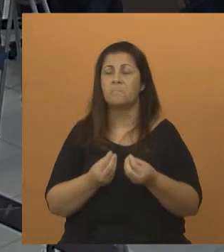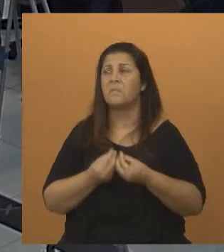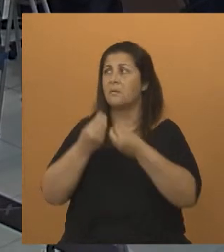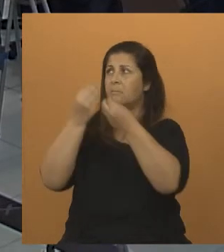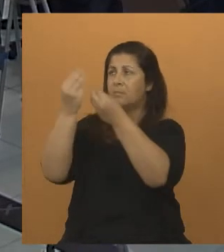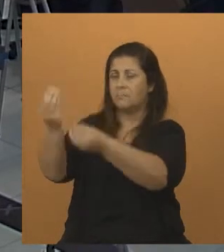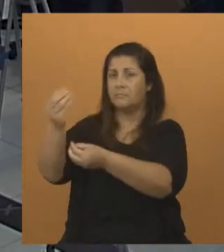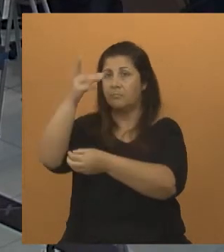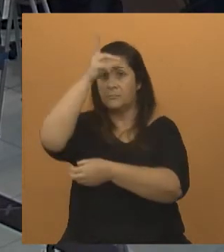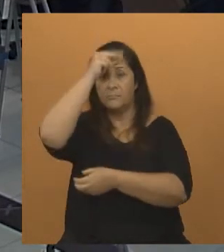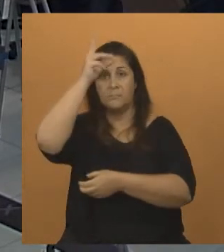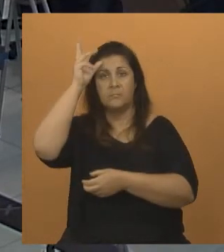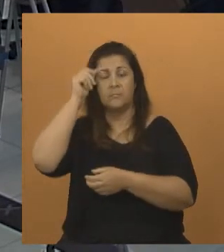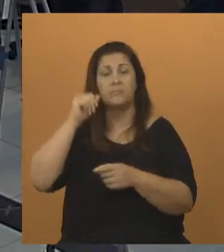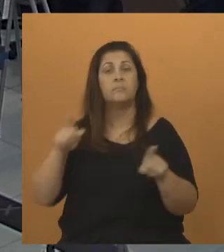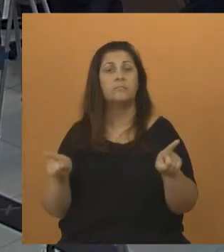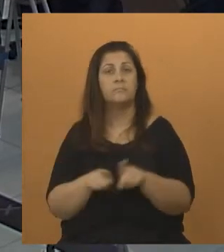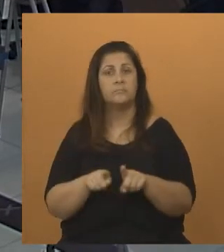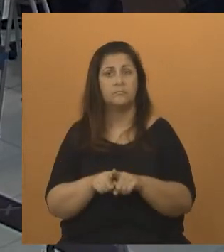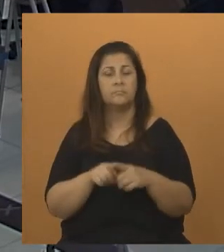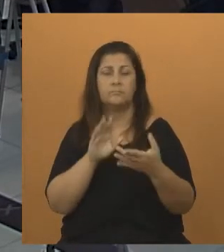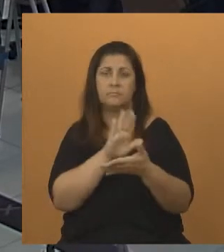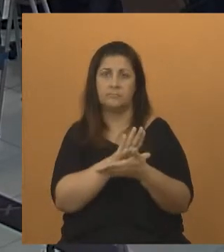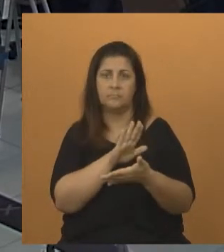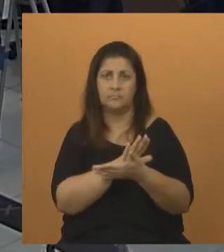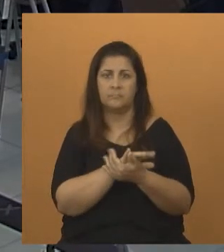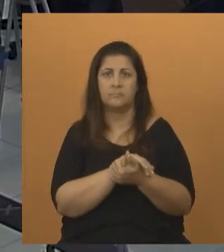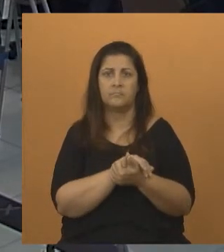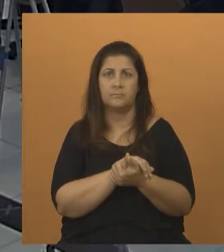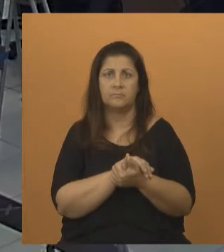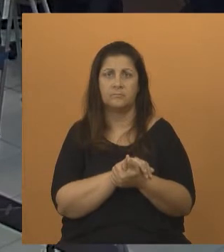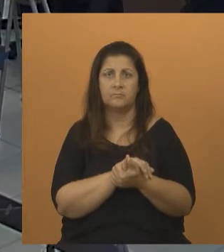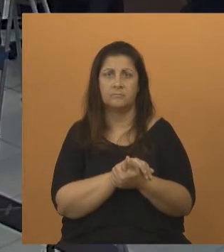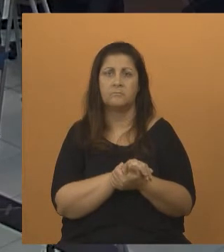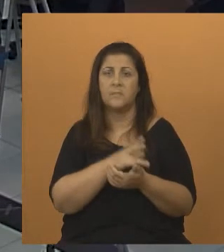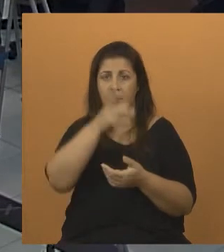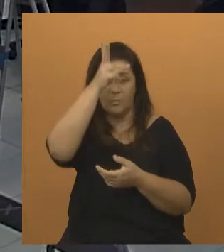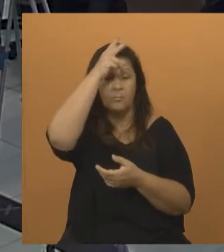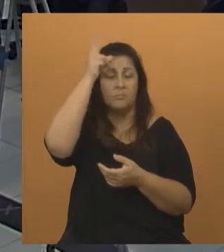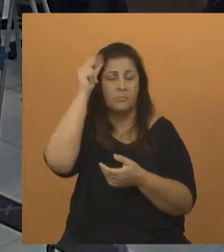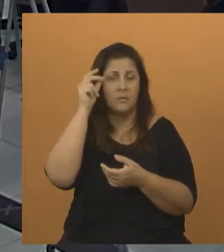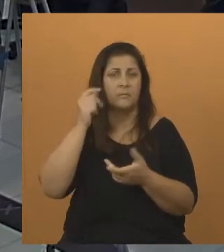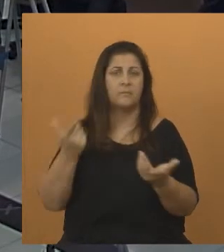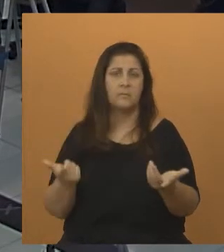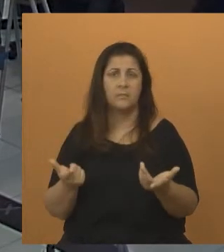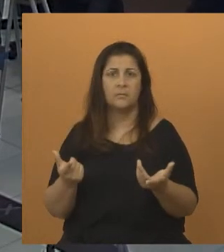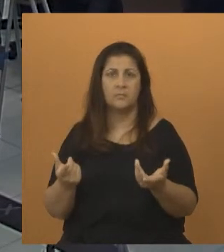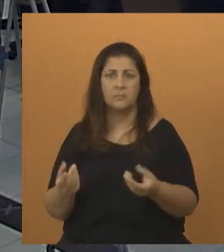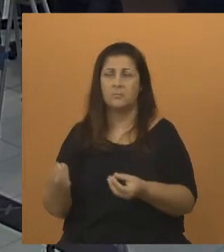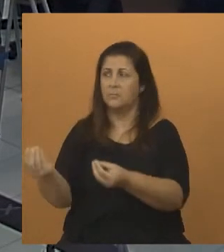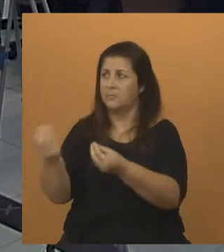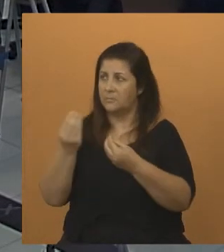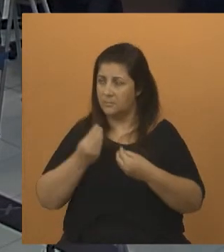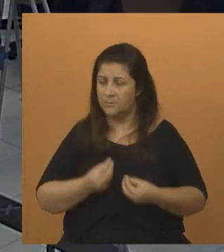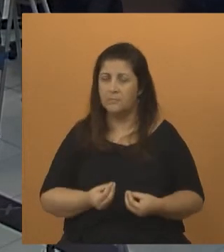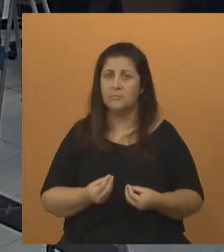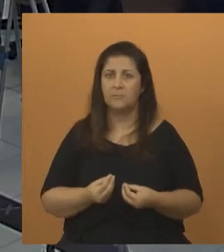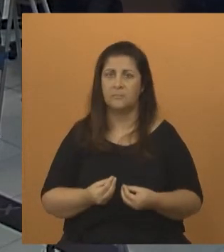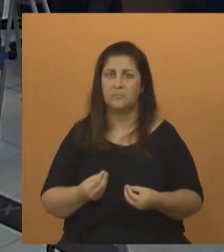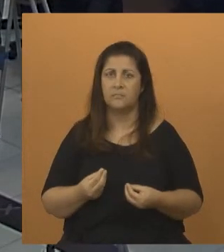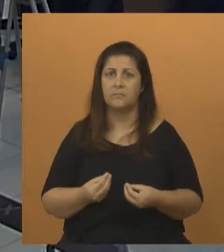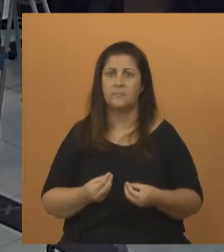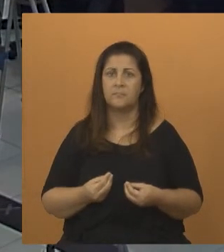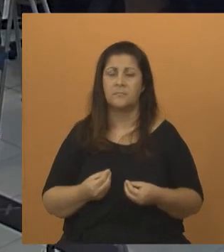de Jacareí e também dar os parabéns ao nosso prefeito Isaías por ter mandado para essa casa